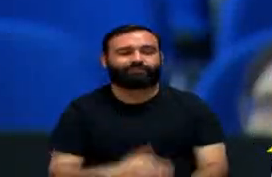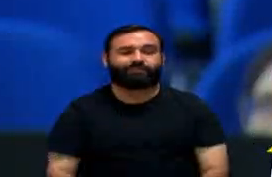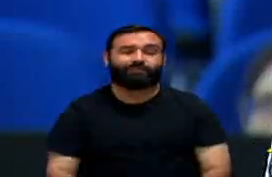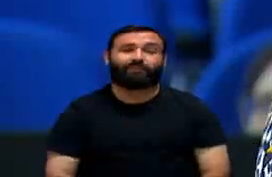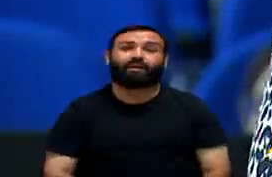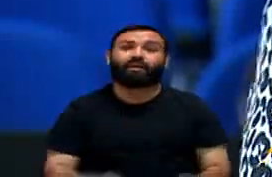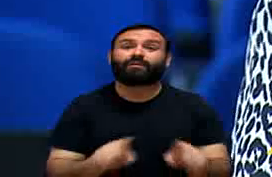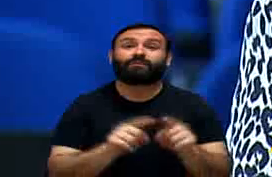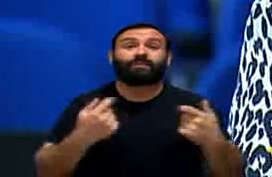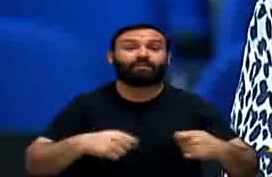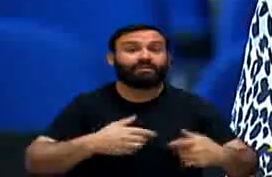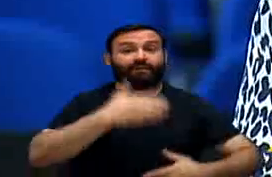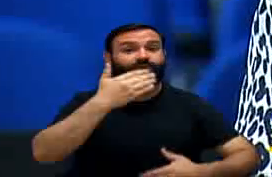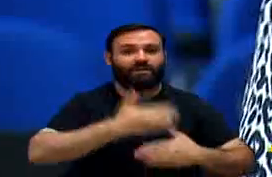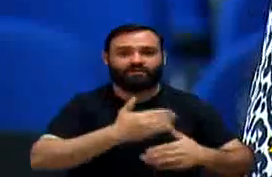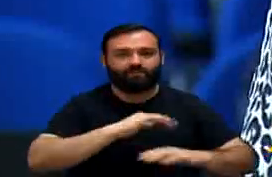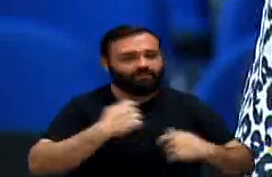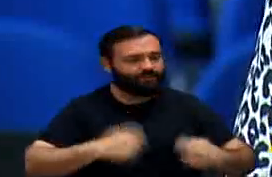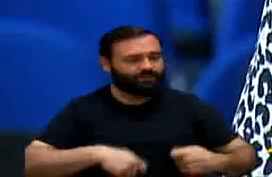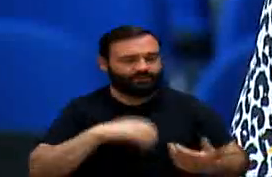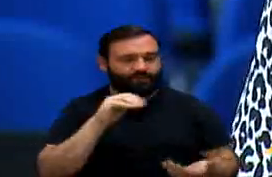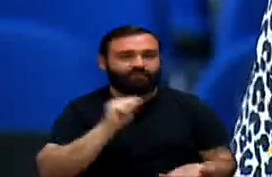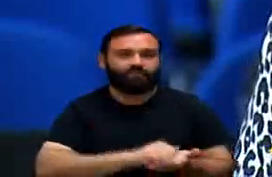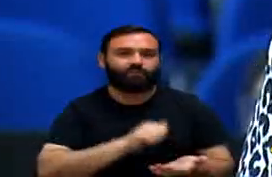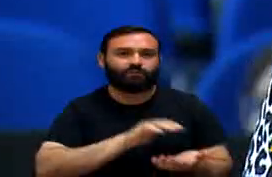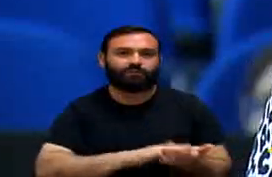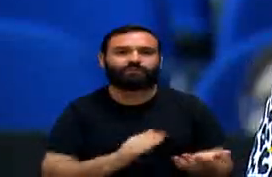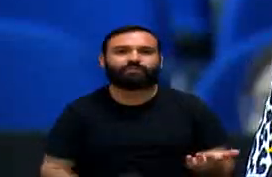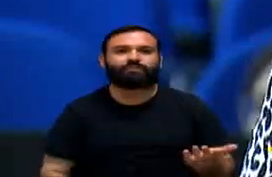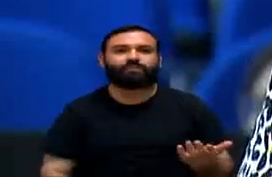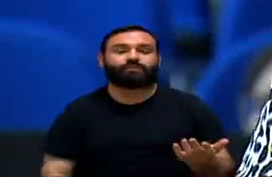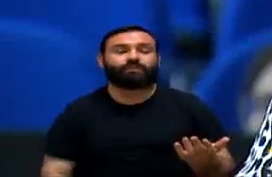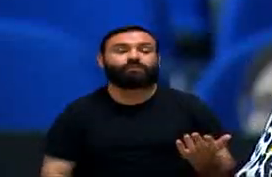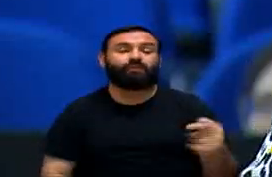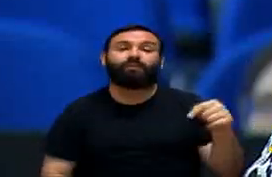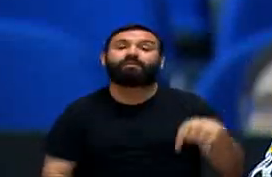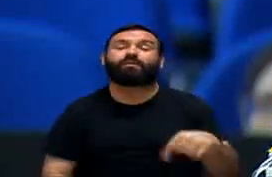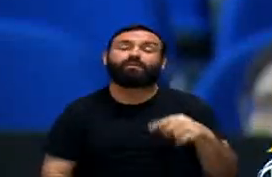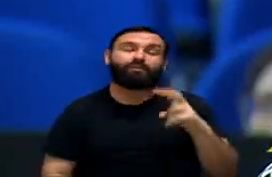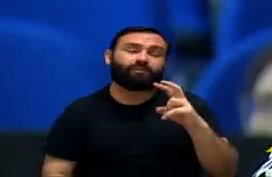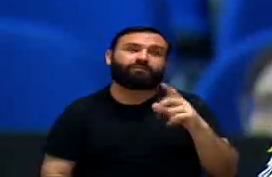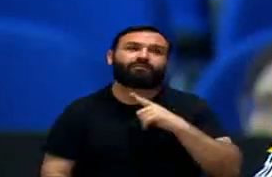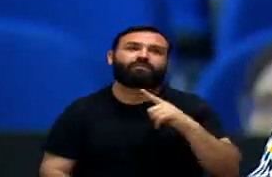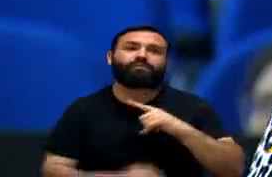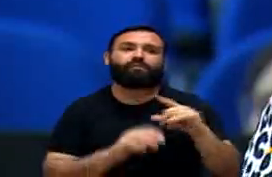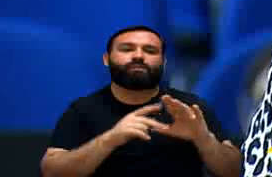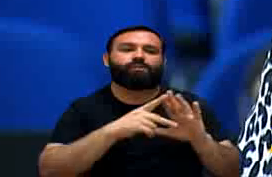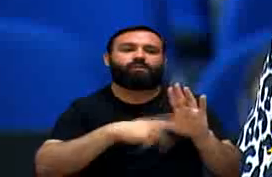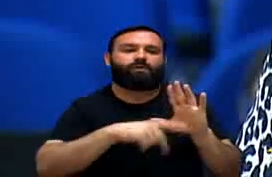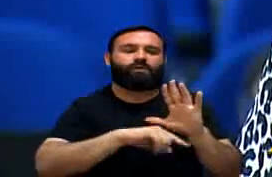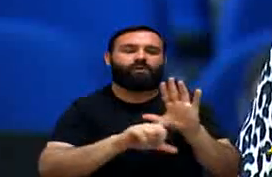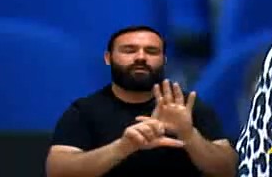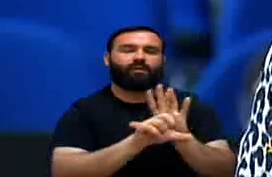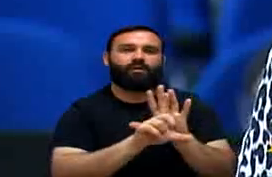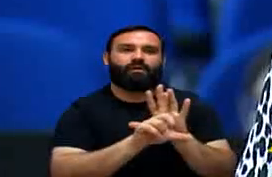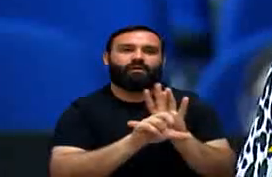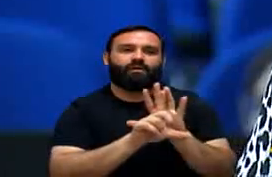e elas T que ser fechadas elas T que ser multadas e aqui nós estamos no projeto de lei